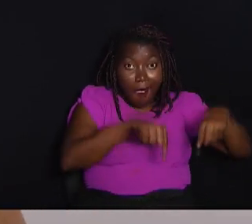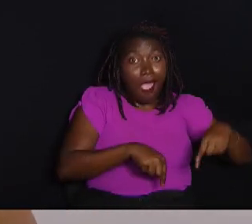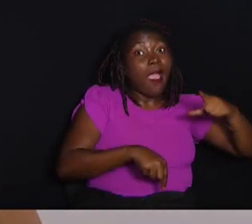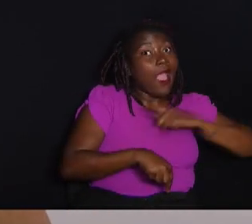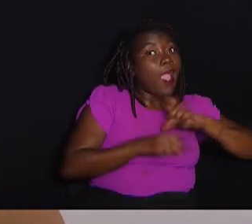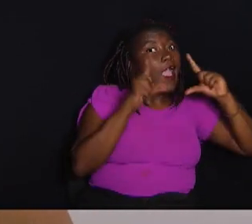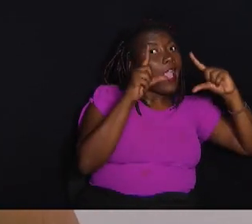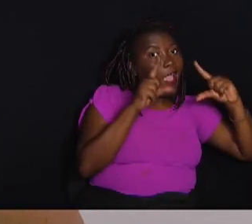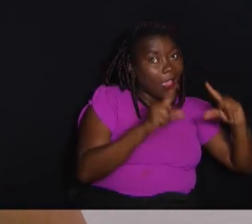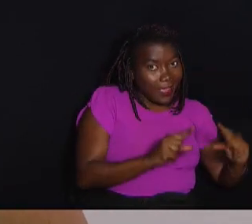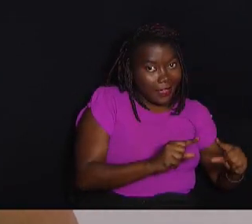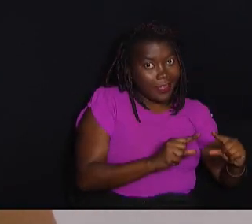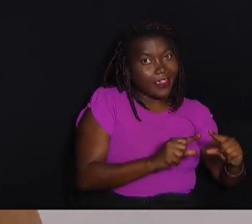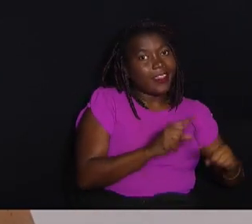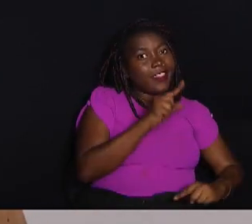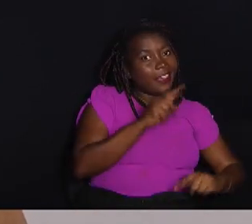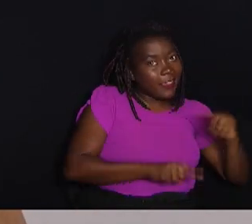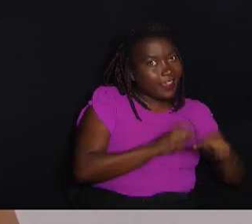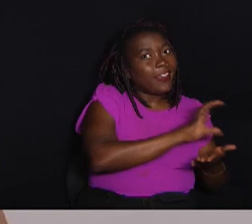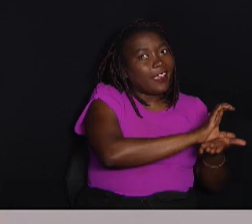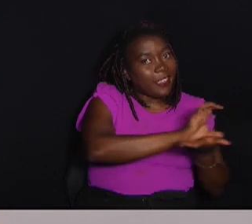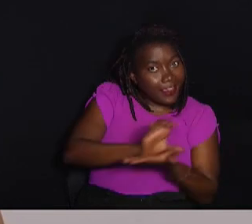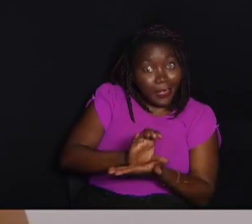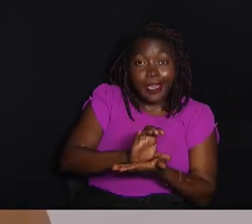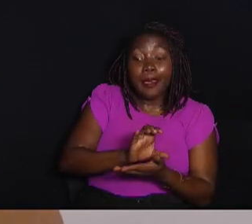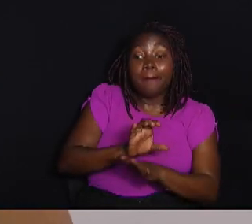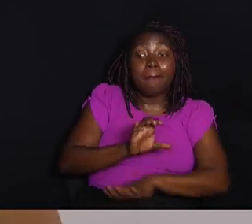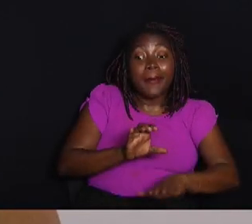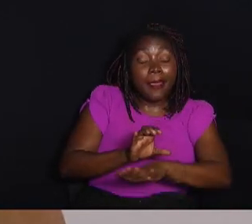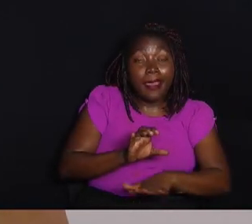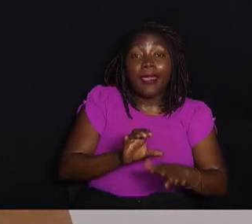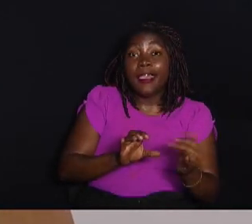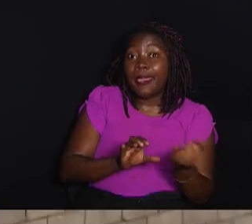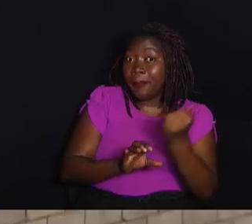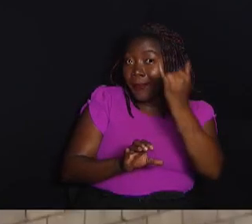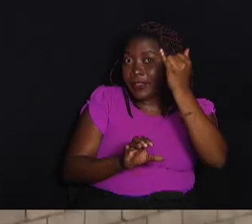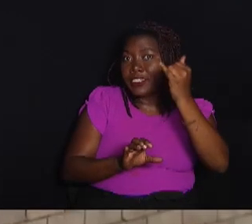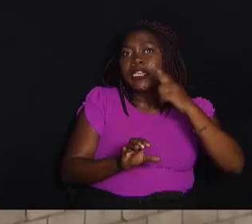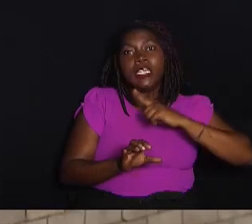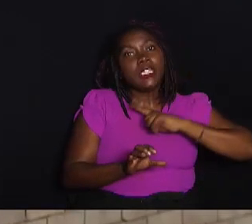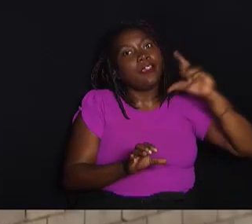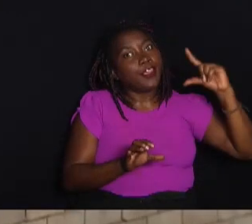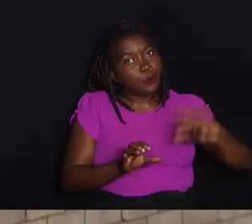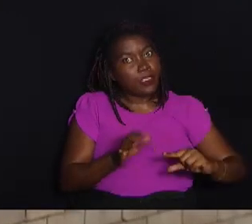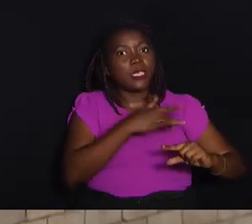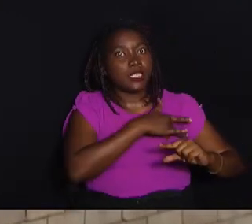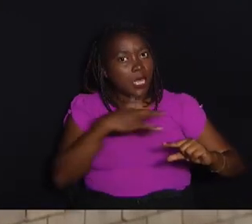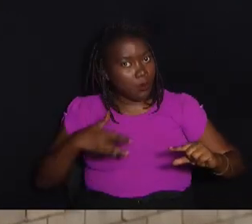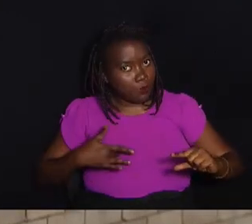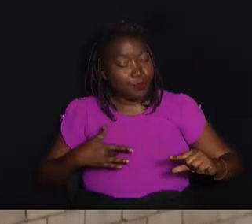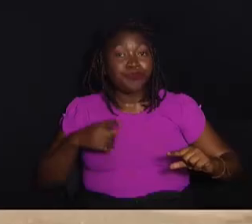redução de recursos para áreas muito importantes então houve uma uma redução pra área da saúde houve uma